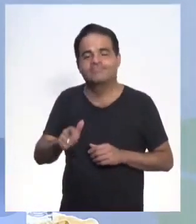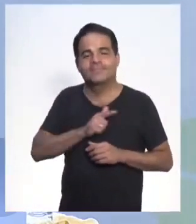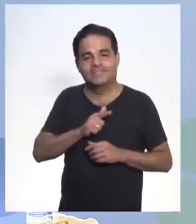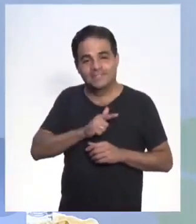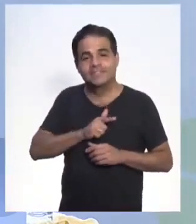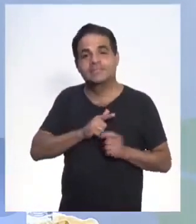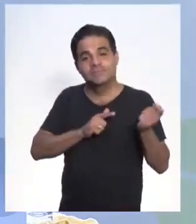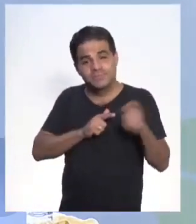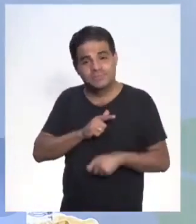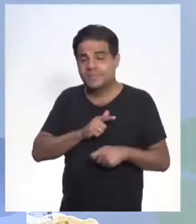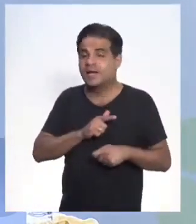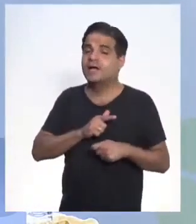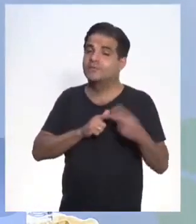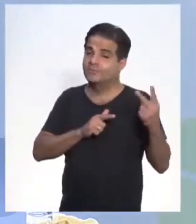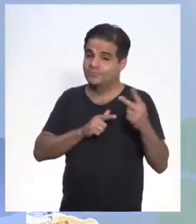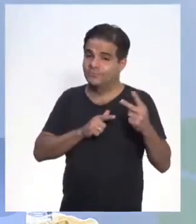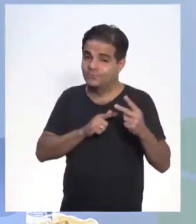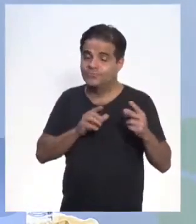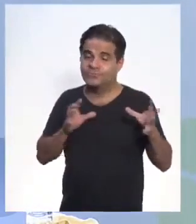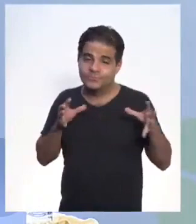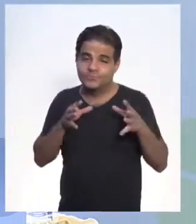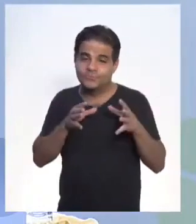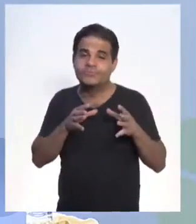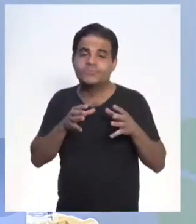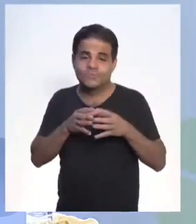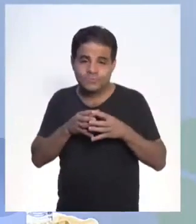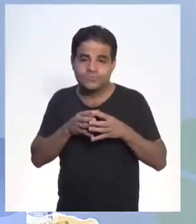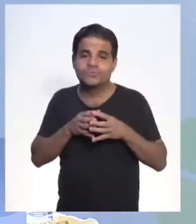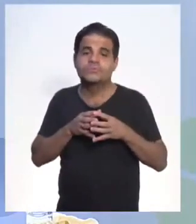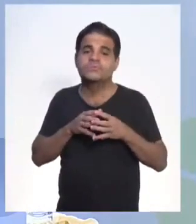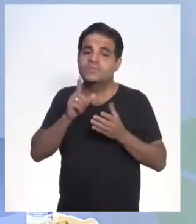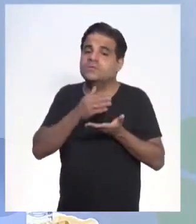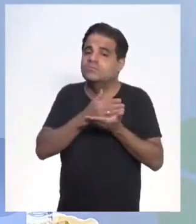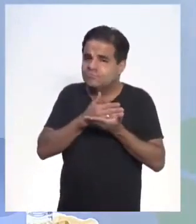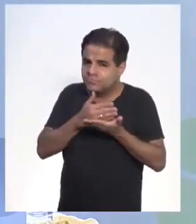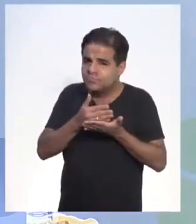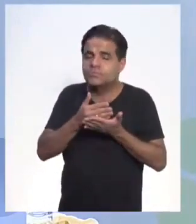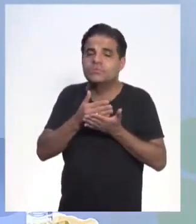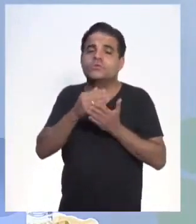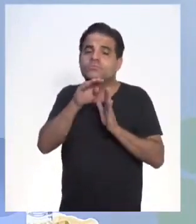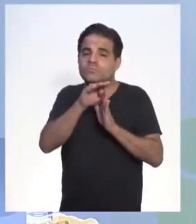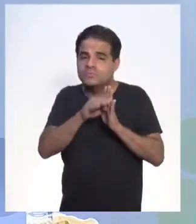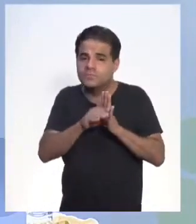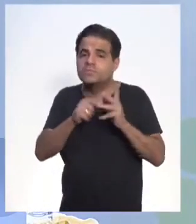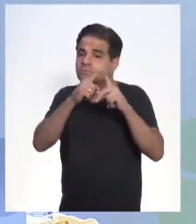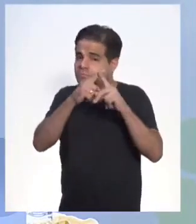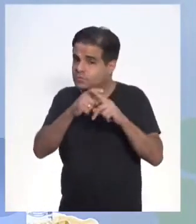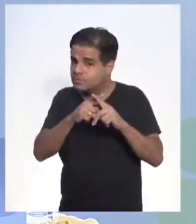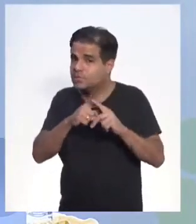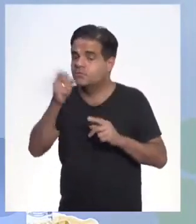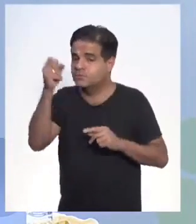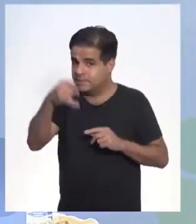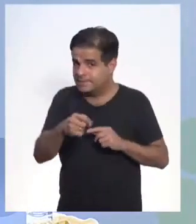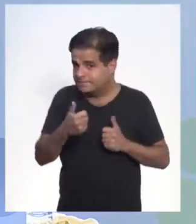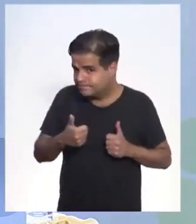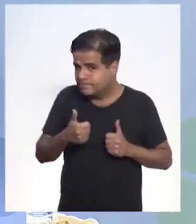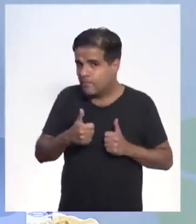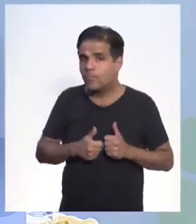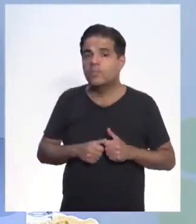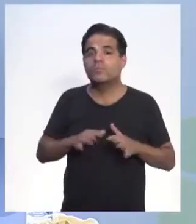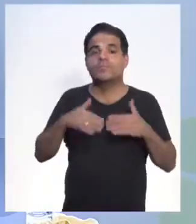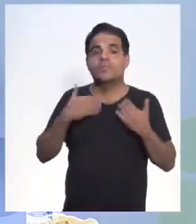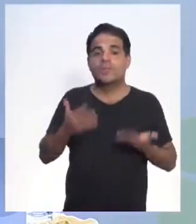as possibilidades do segundo conjunto. Então, é um princípio multiplicativo, sim, certo?